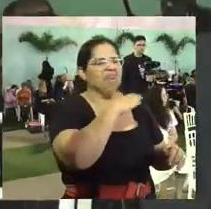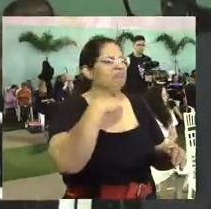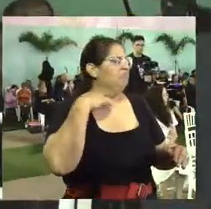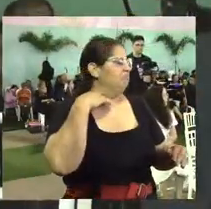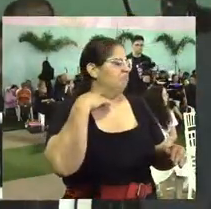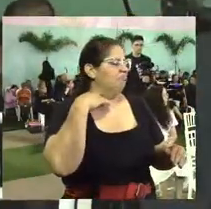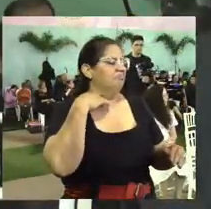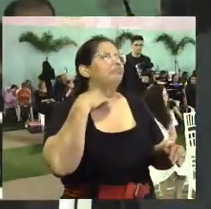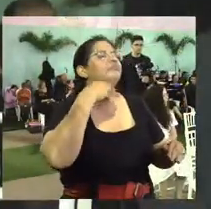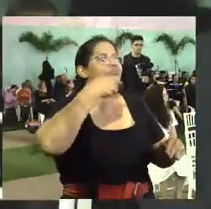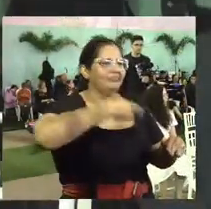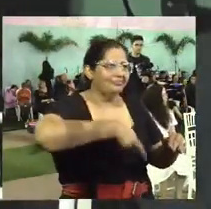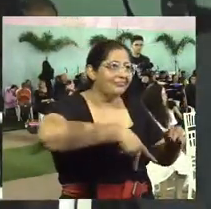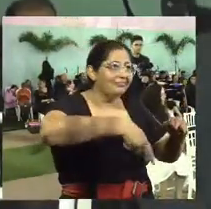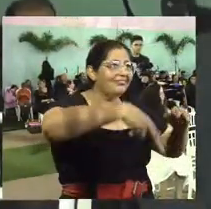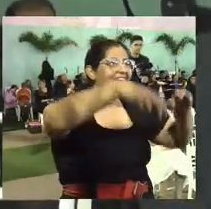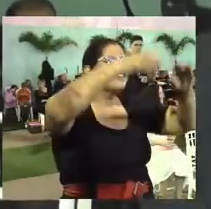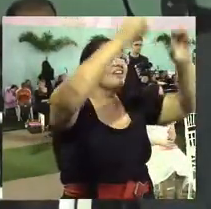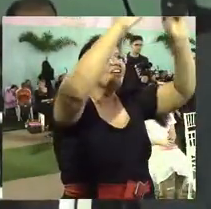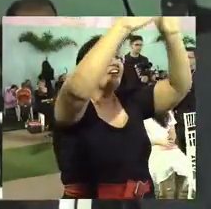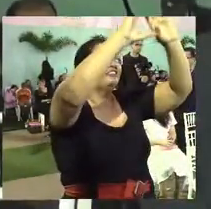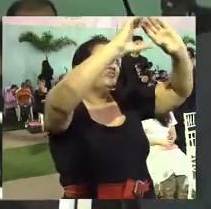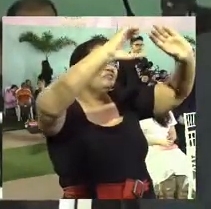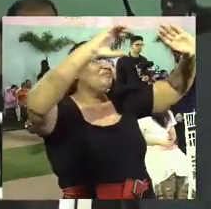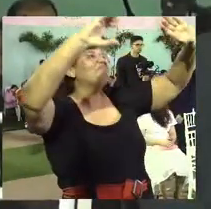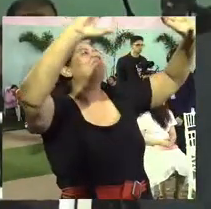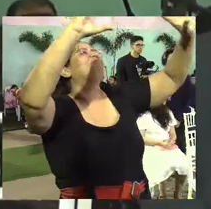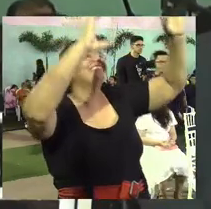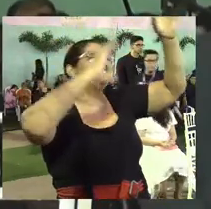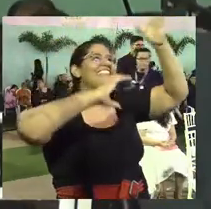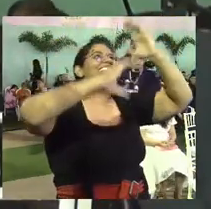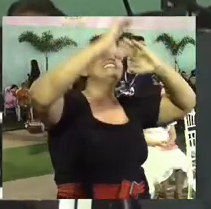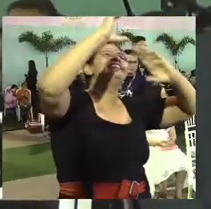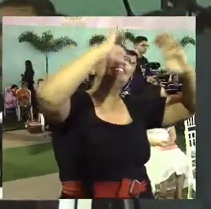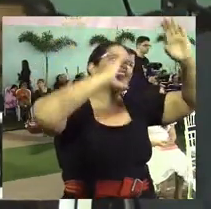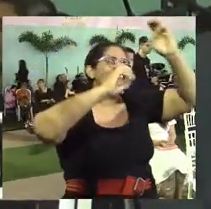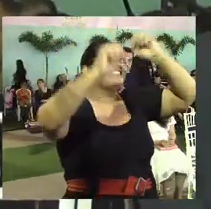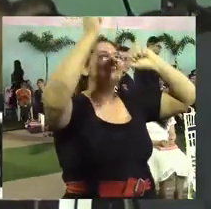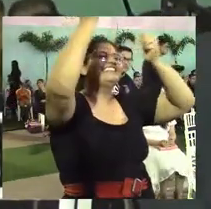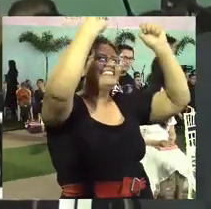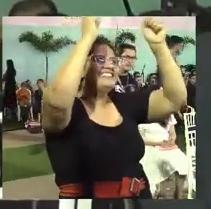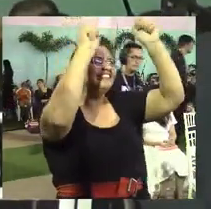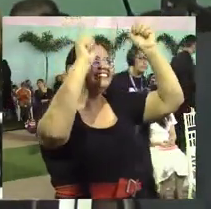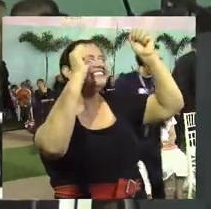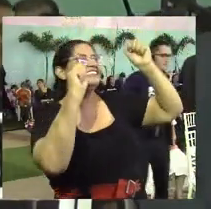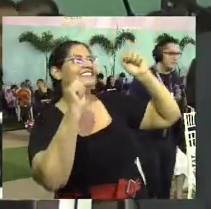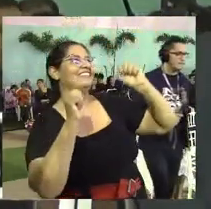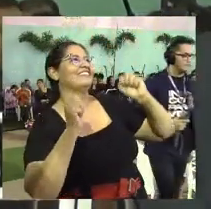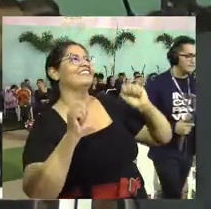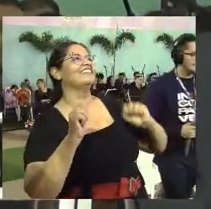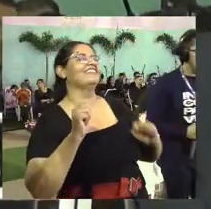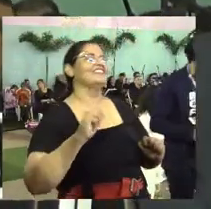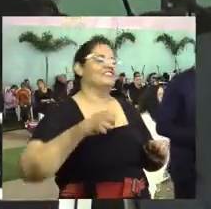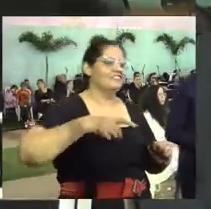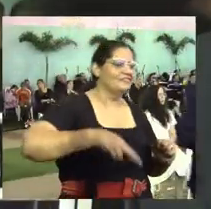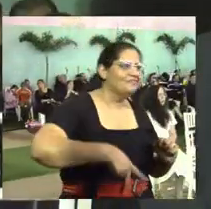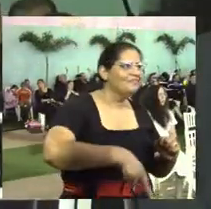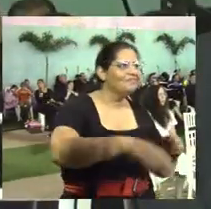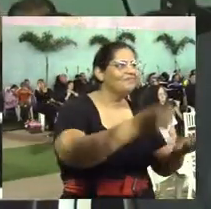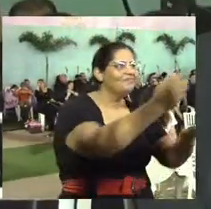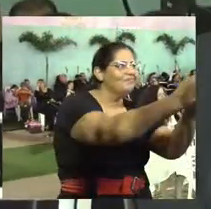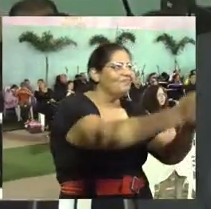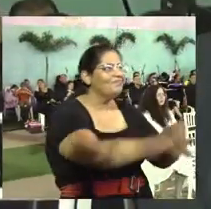minha vida quando chegar aí no céu te adorarei te adorarei te adorarei